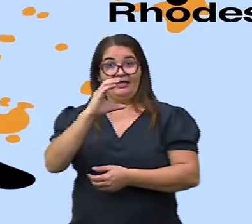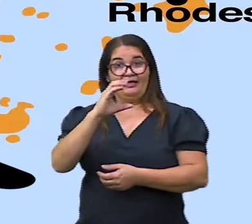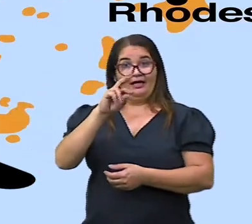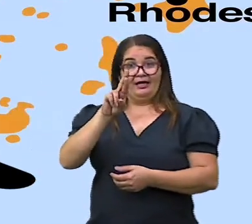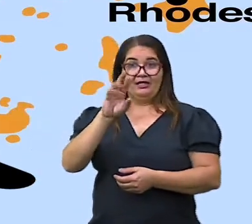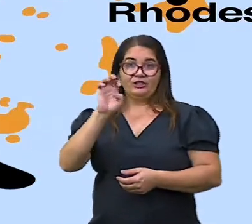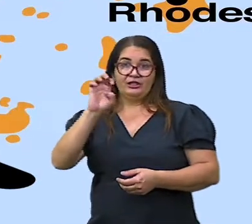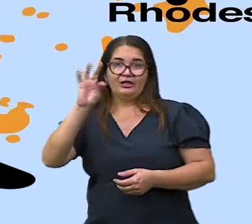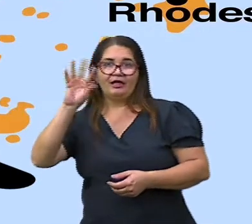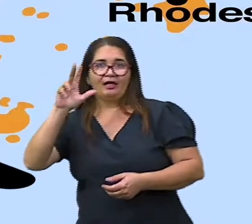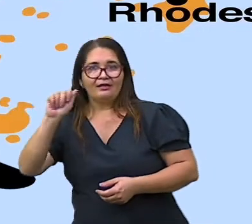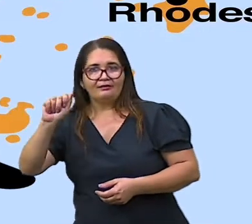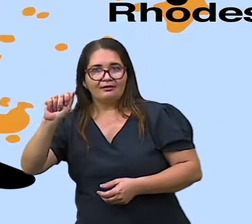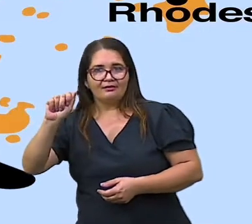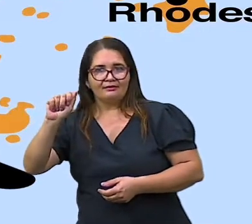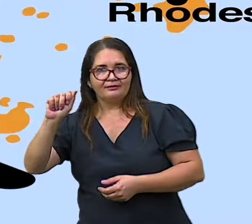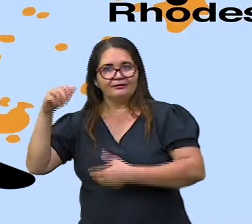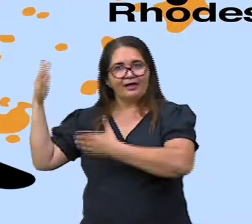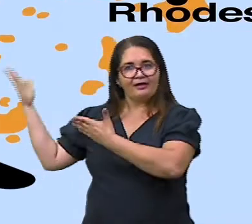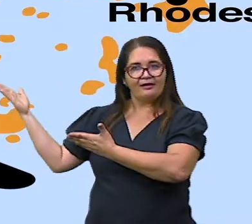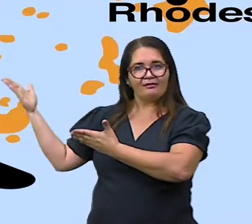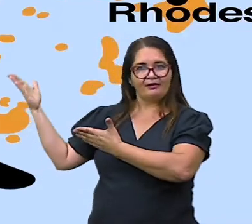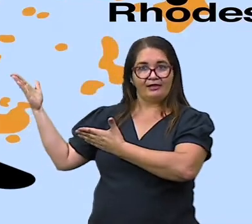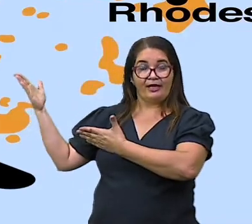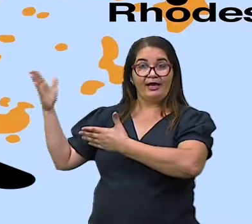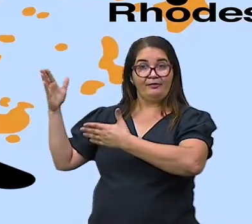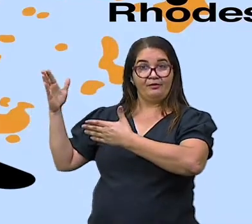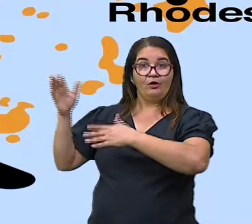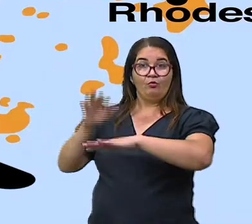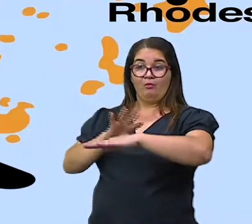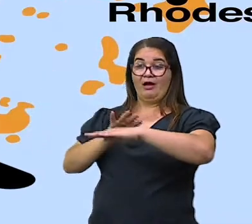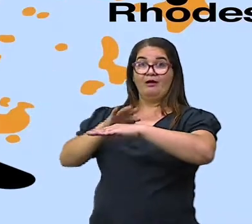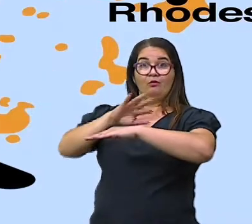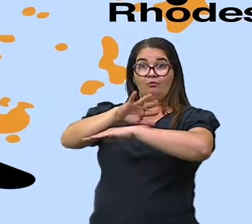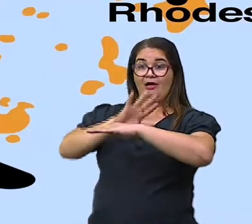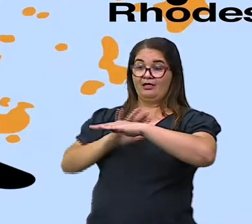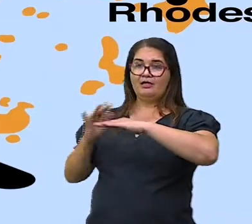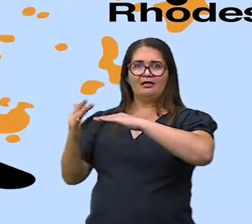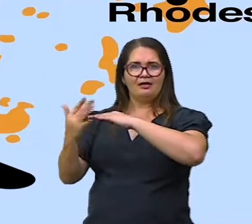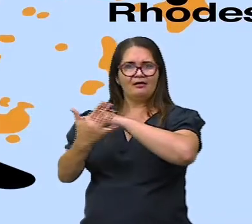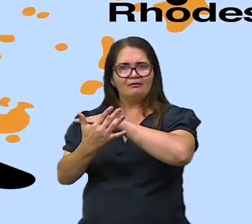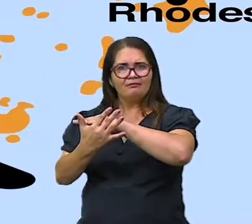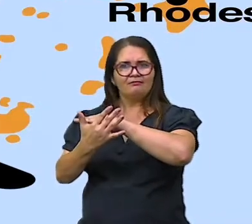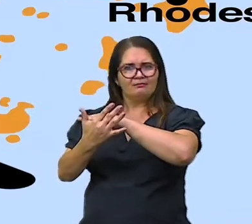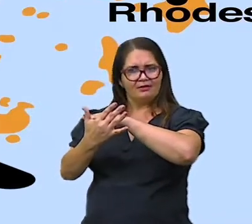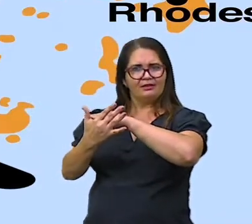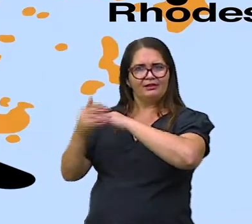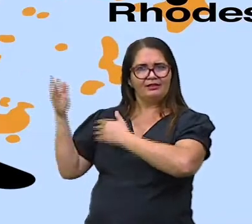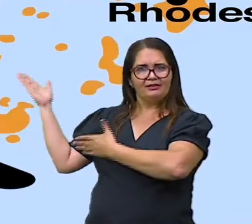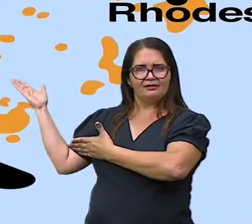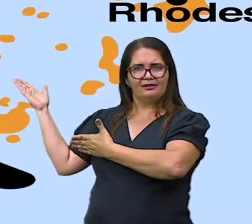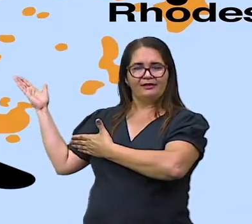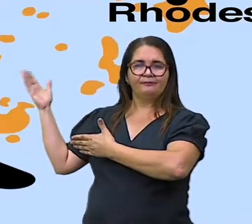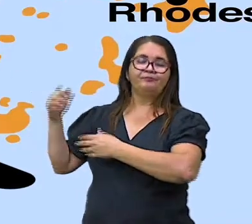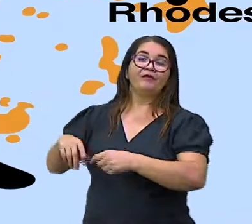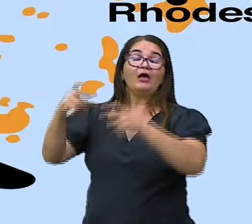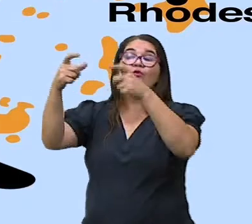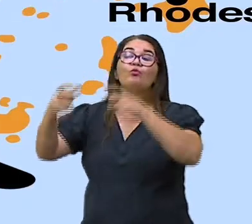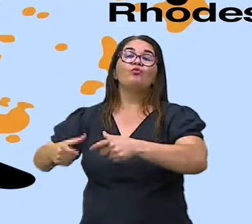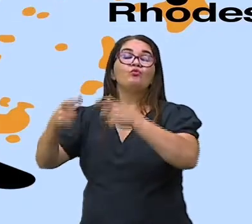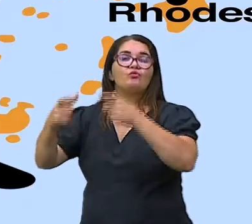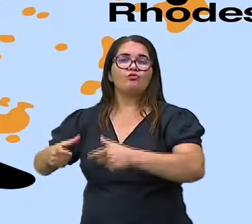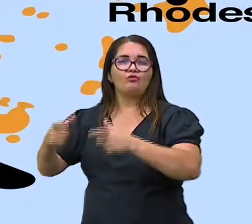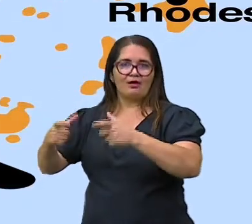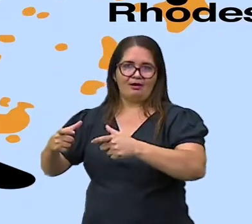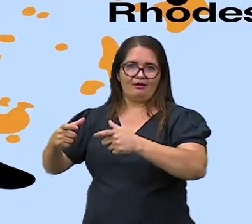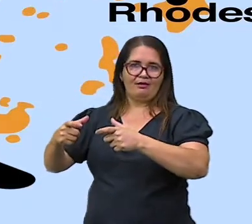Creta, né, que é a maior entre todas elas. E desenvolveram também um sistema de